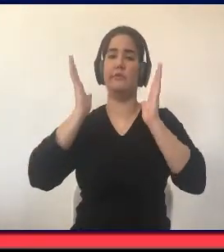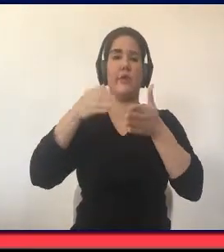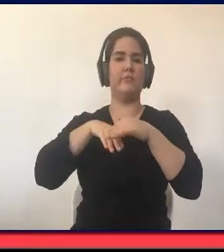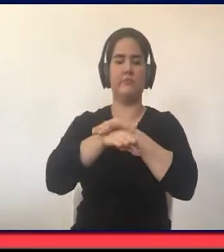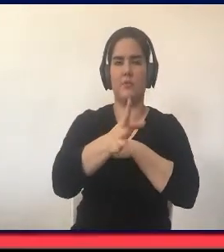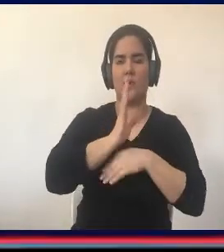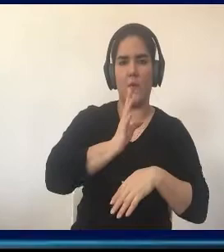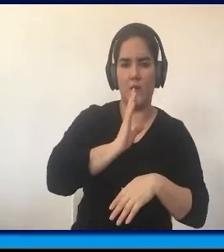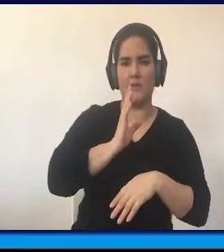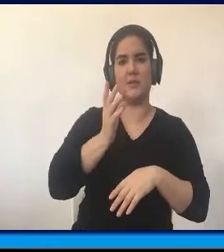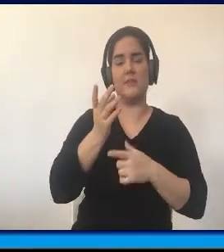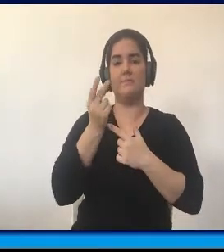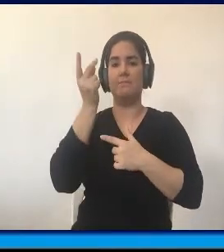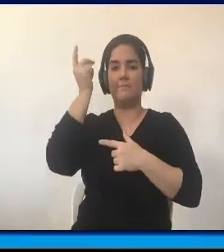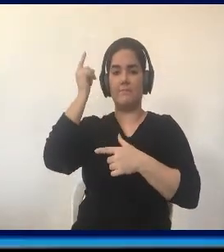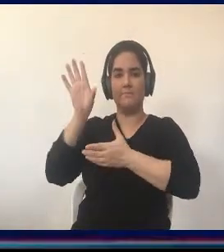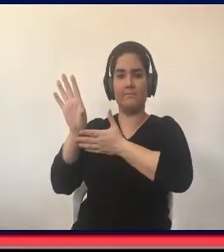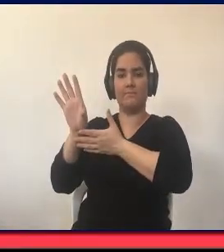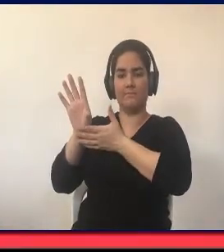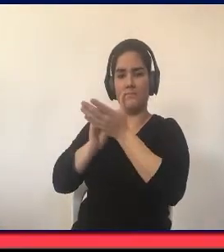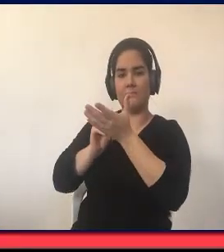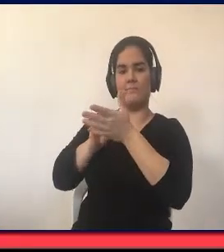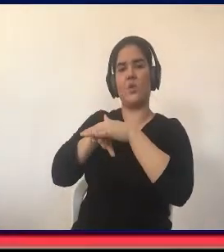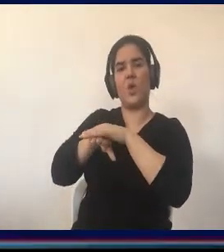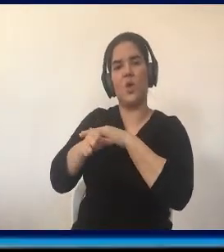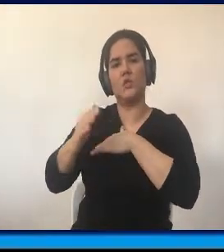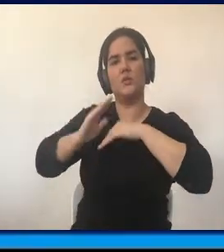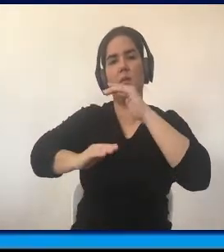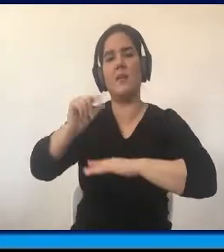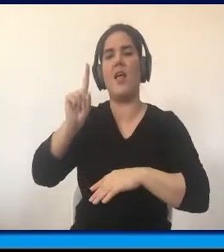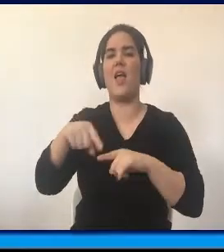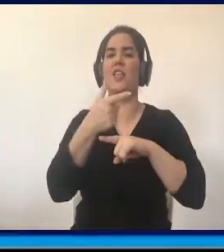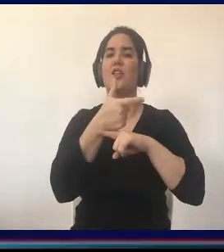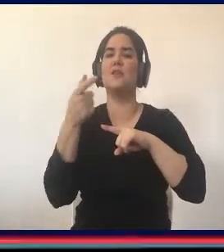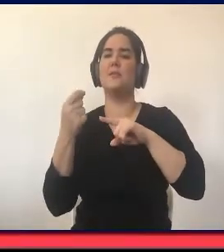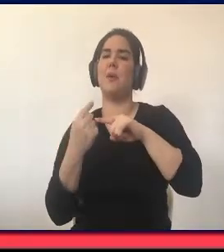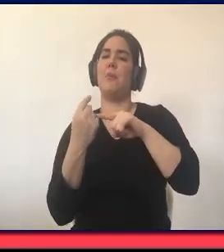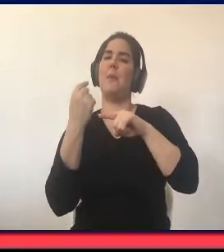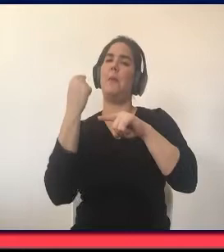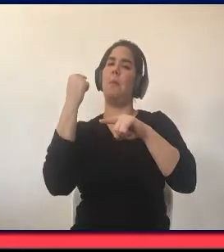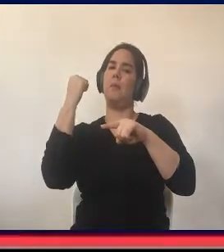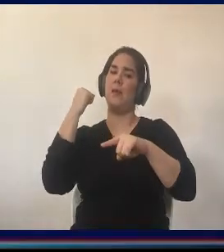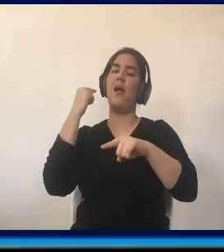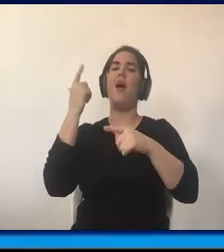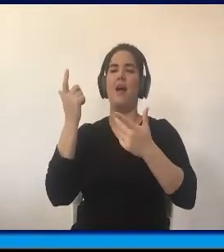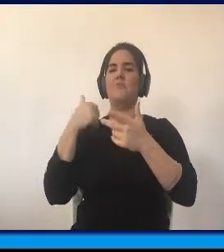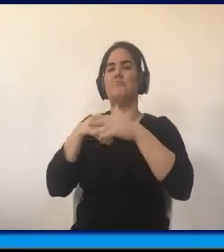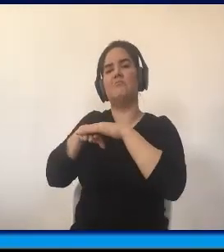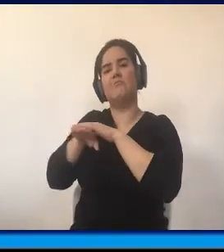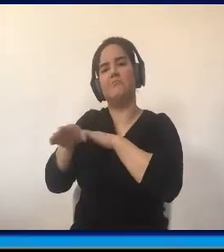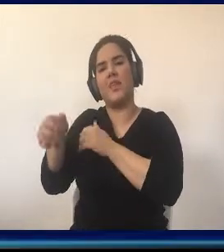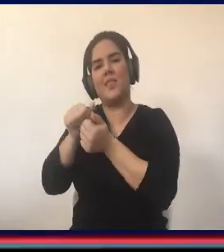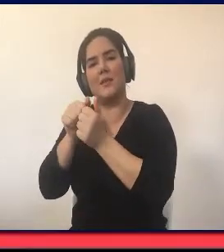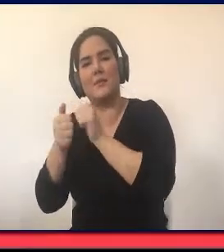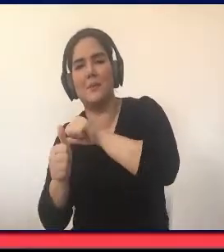digitais somos nós aqui, que nascemos dos anos 2000 para trás. Tá vendo, Renê? Os imigrantes digitais. A gente tá não tão